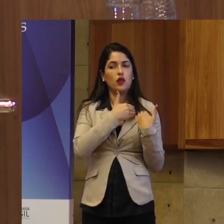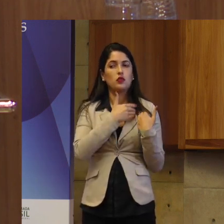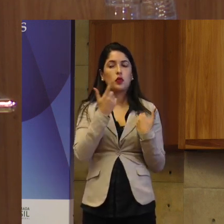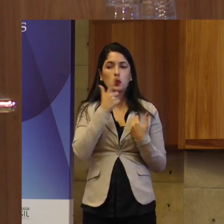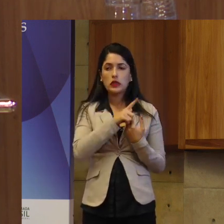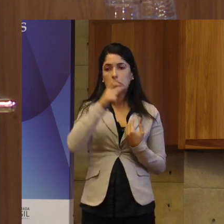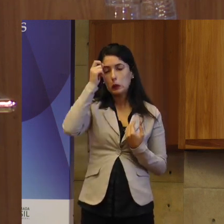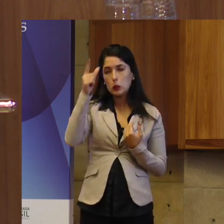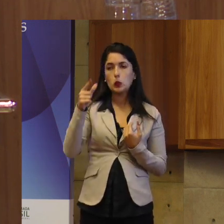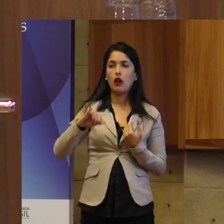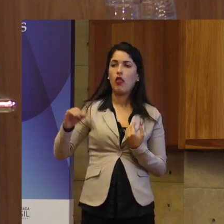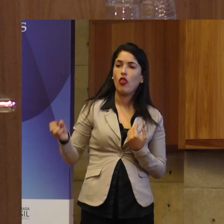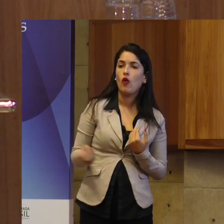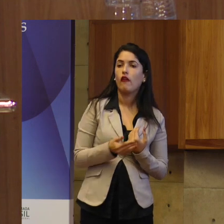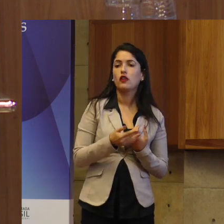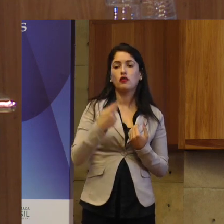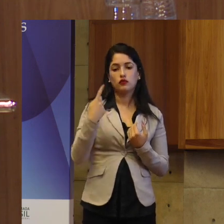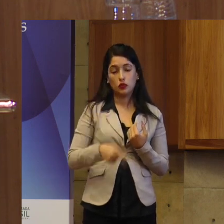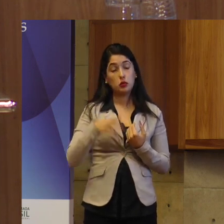inovação, difundi-la no corpo da nação.